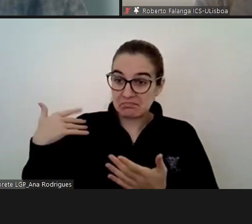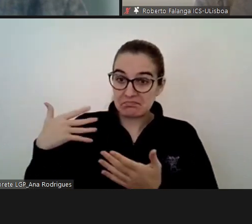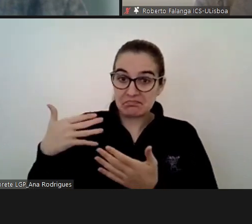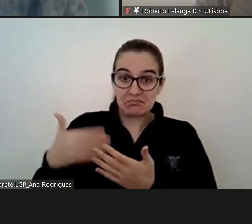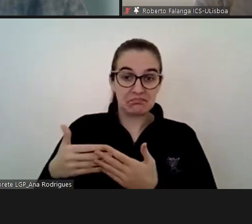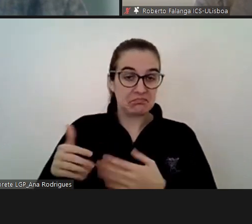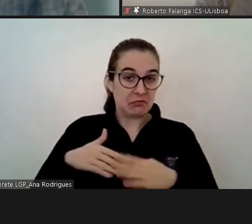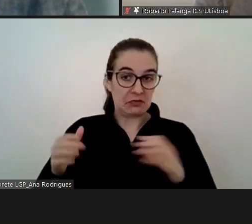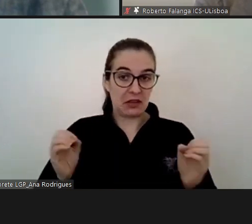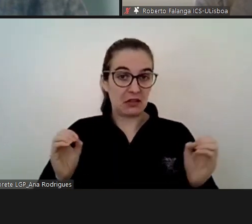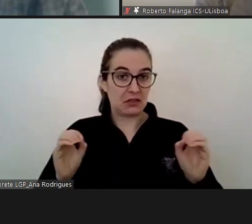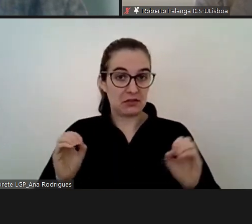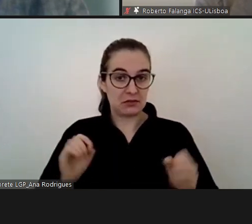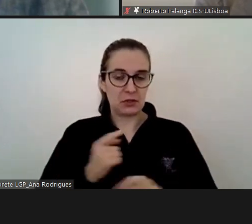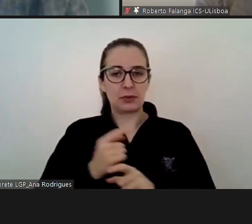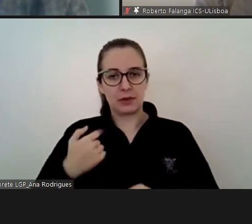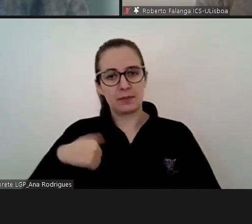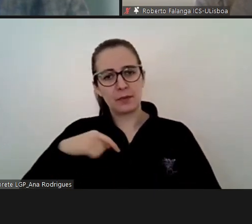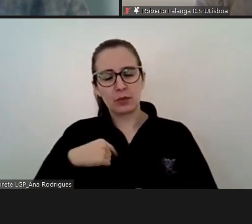nós continuamos